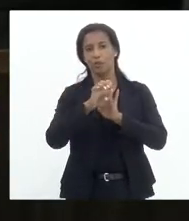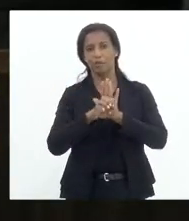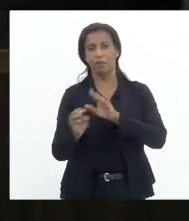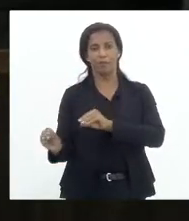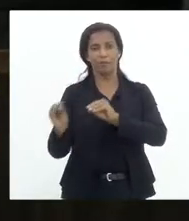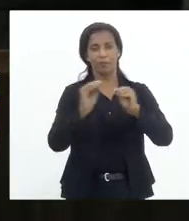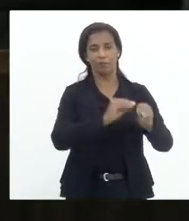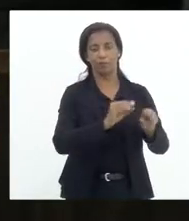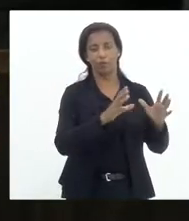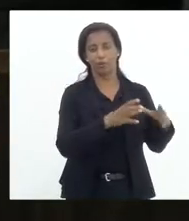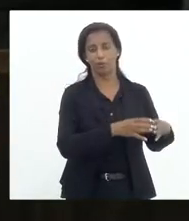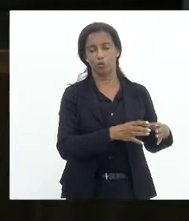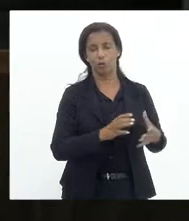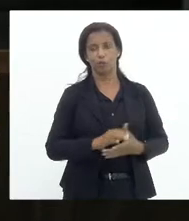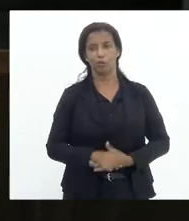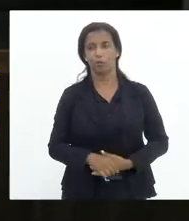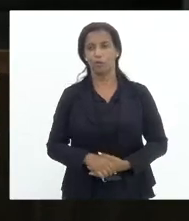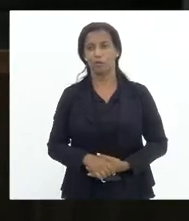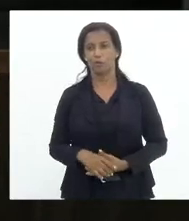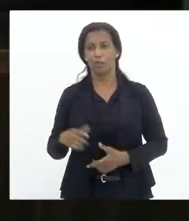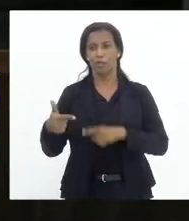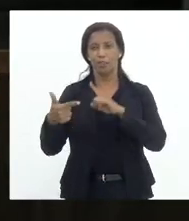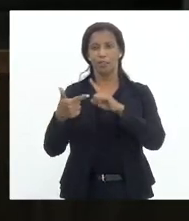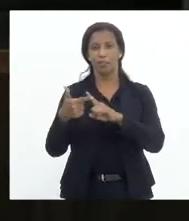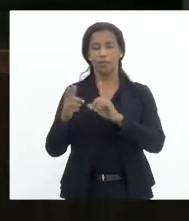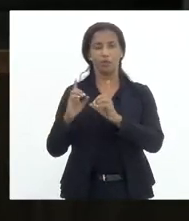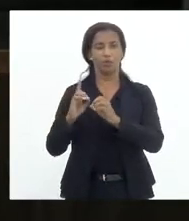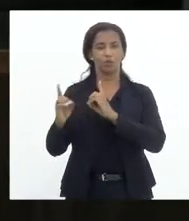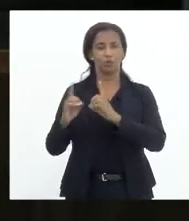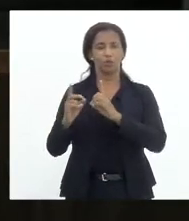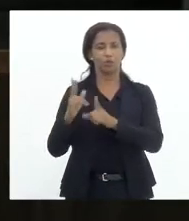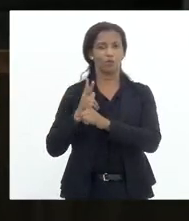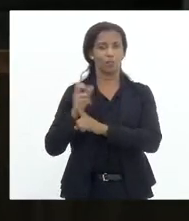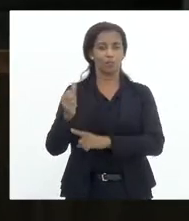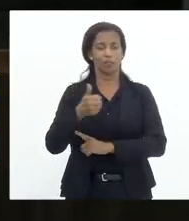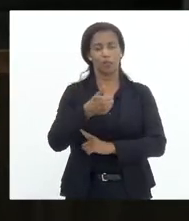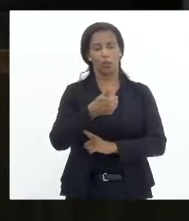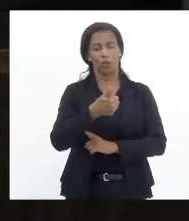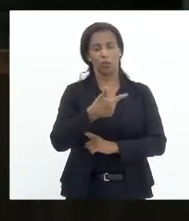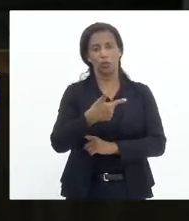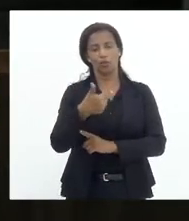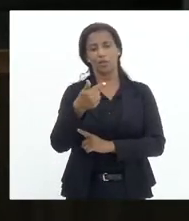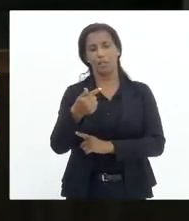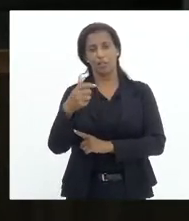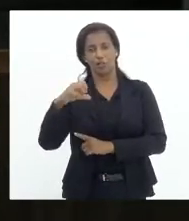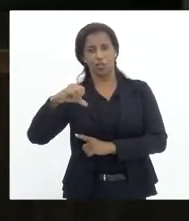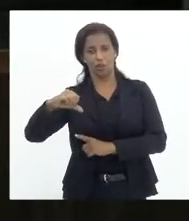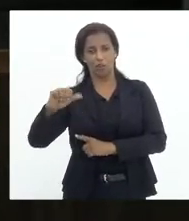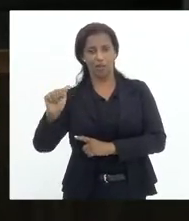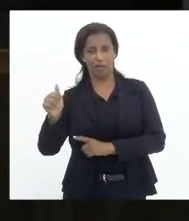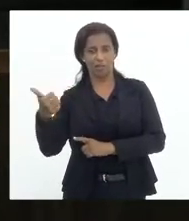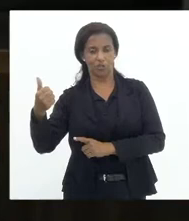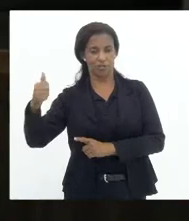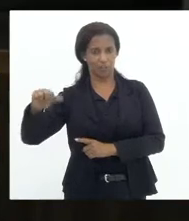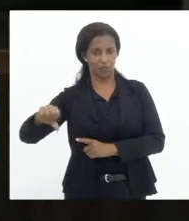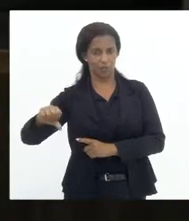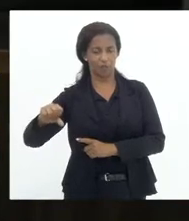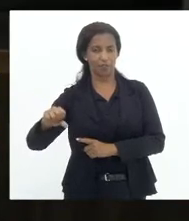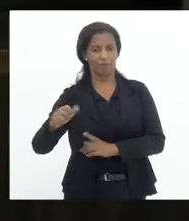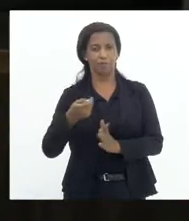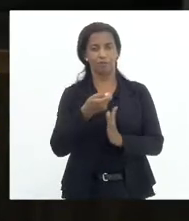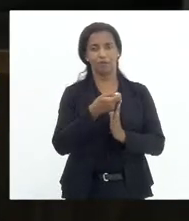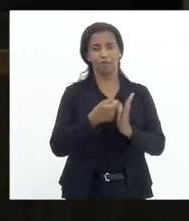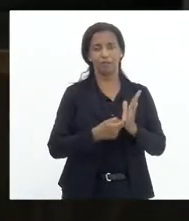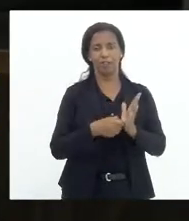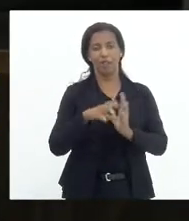e atuar nas comissões em segunda discussão redação do vencido projeto de lei 1279 ad-19 de